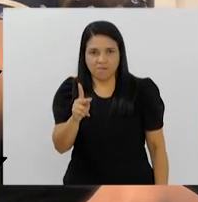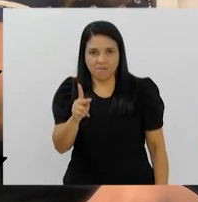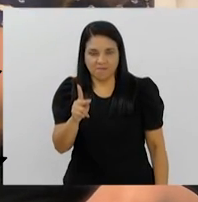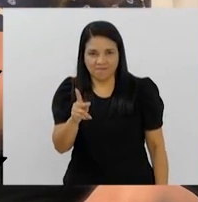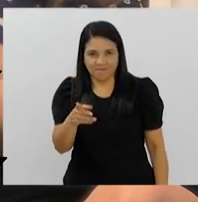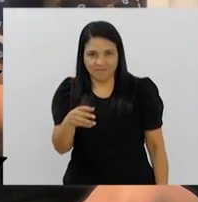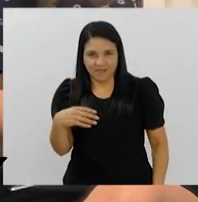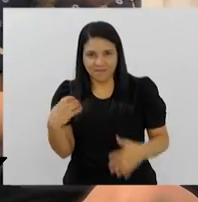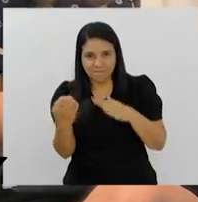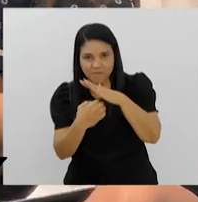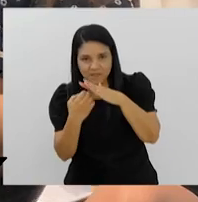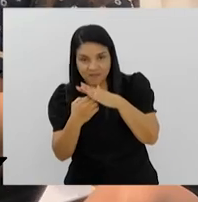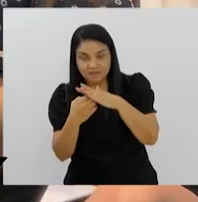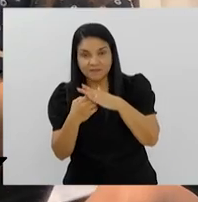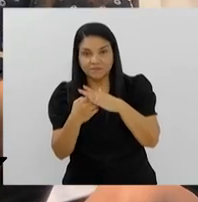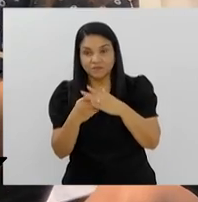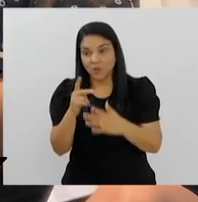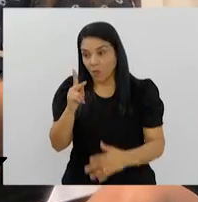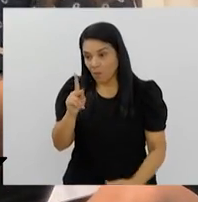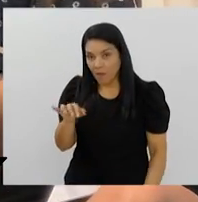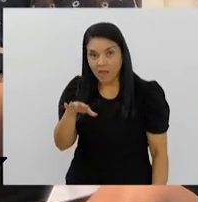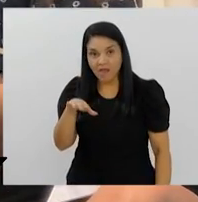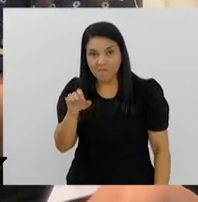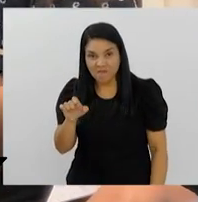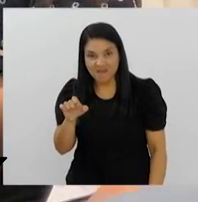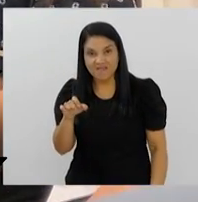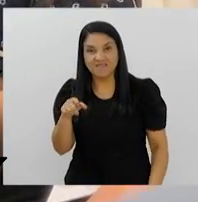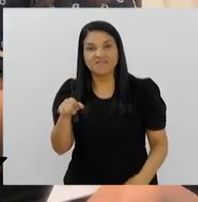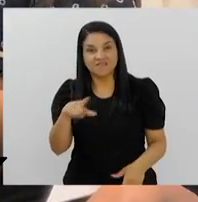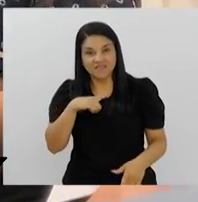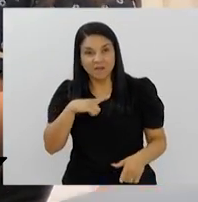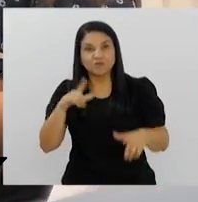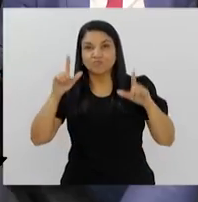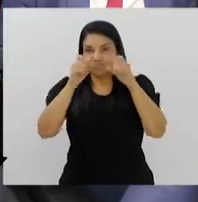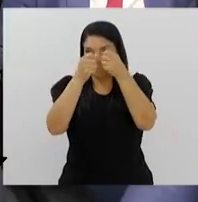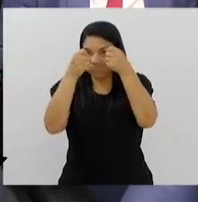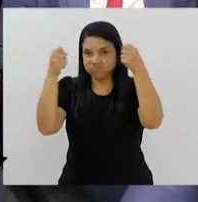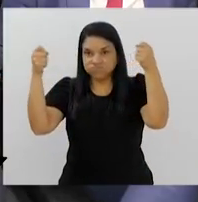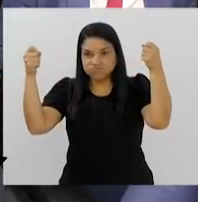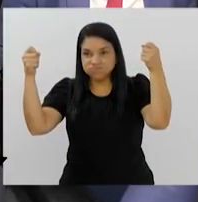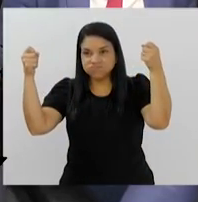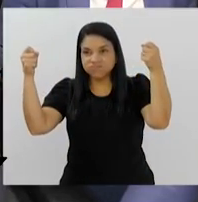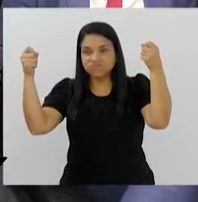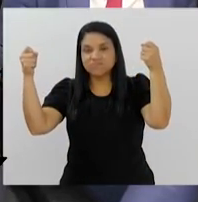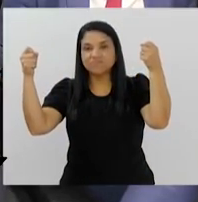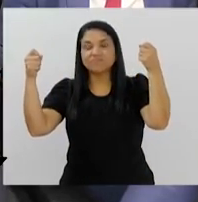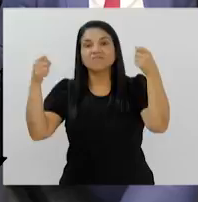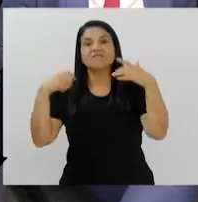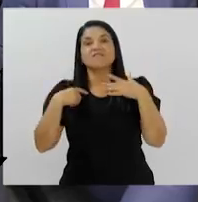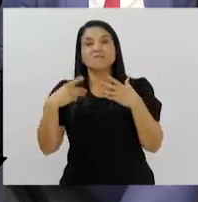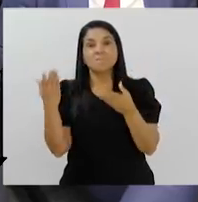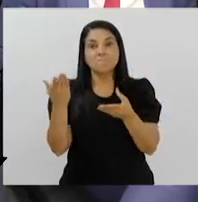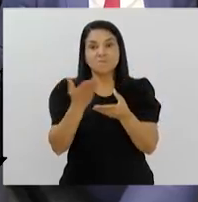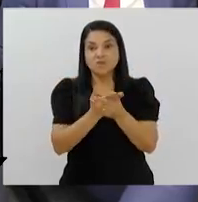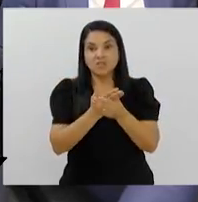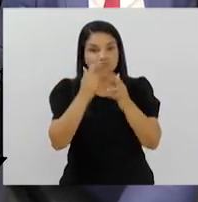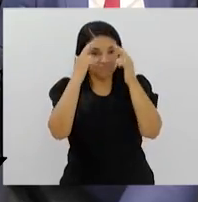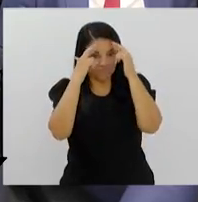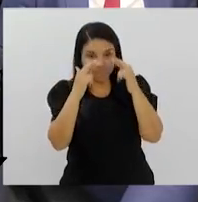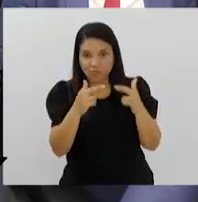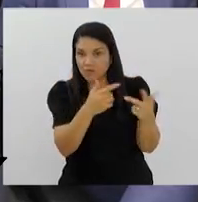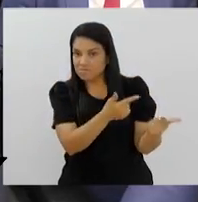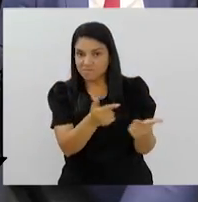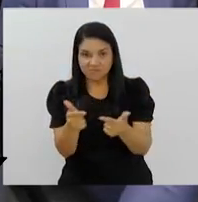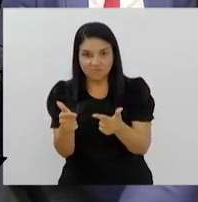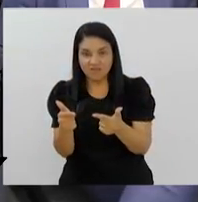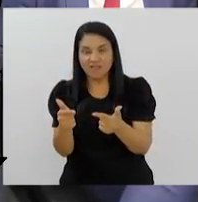tem placas ali ó temos sentenças de liminares respeitadas a gente que é vítima de